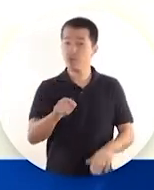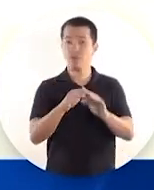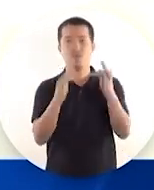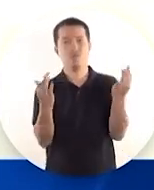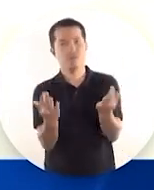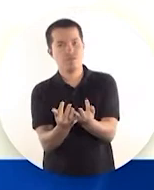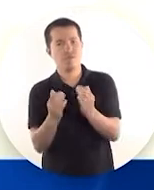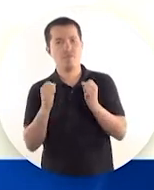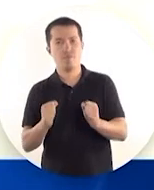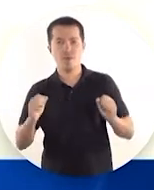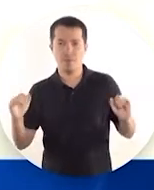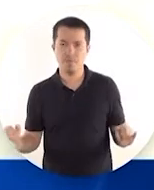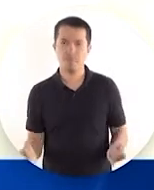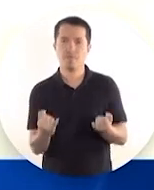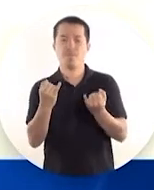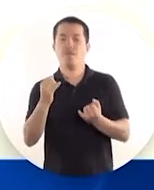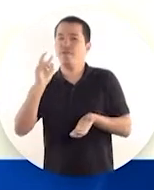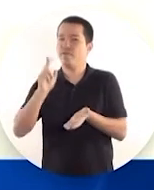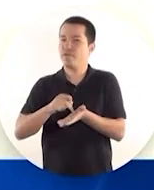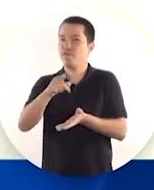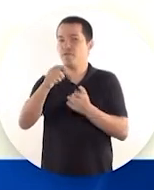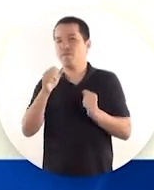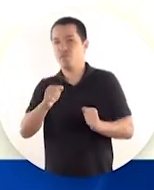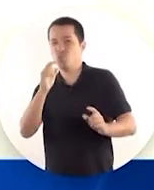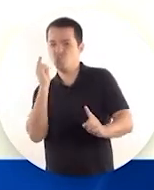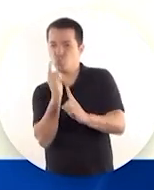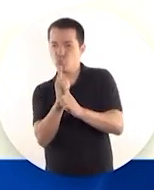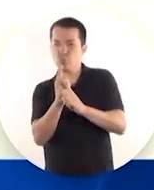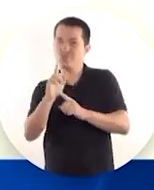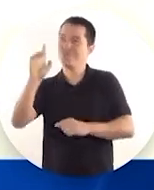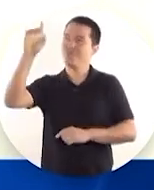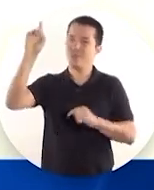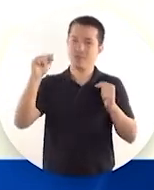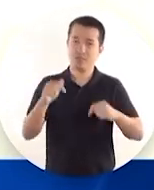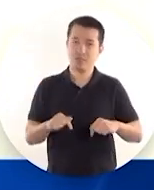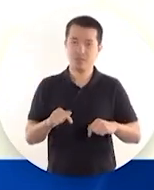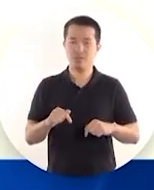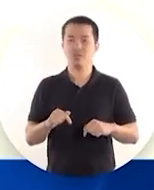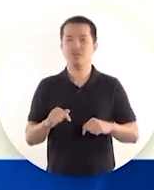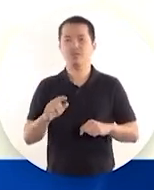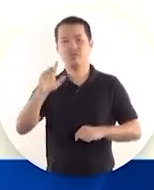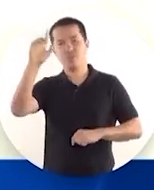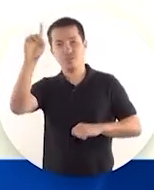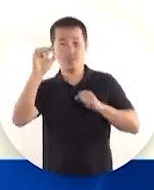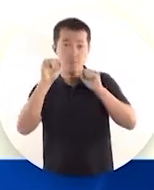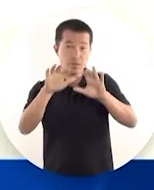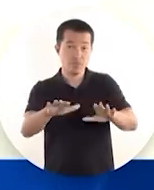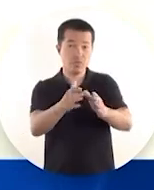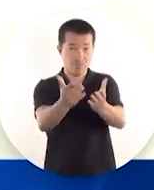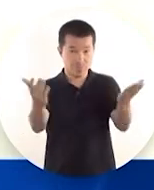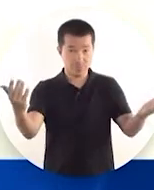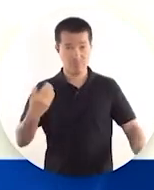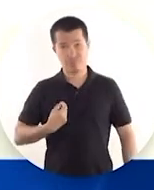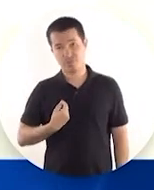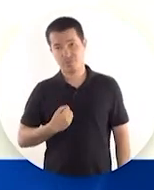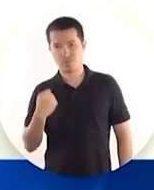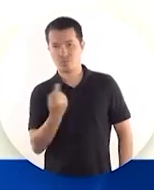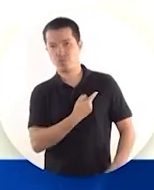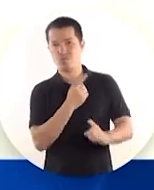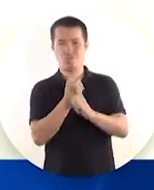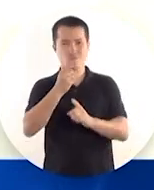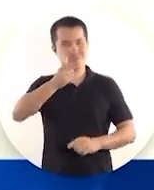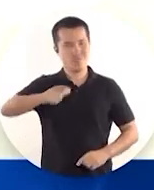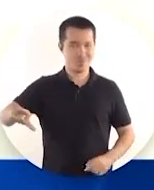para a sua família. Com certeza você irá se encontrar aqui e será muito, muito bem recebido. Que Deus abençoe você. Nos vemos no